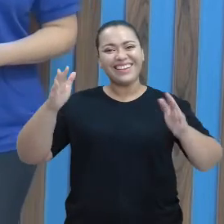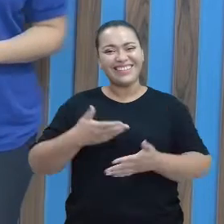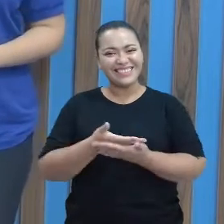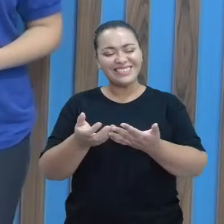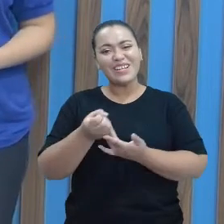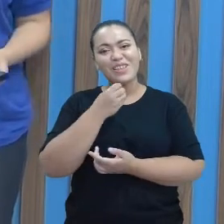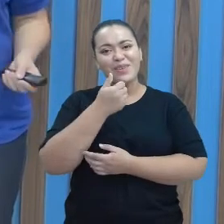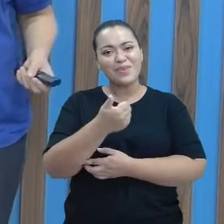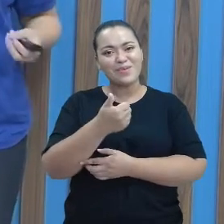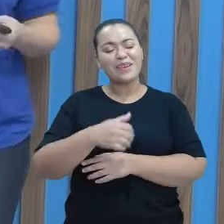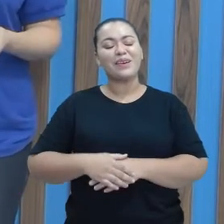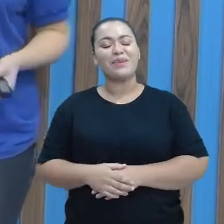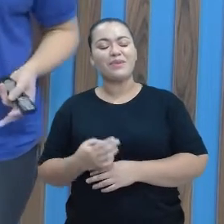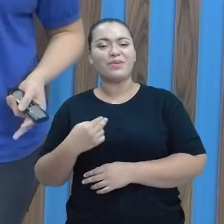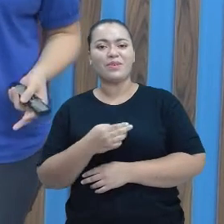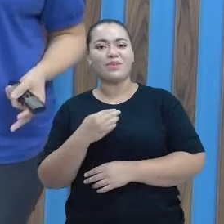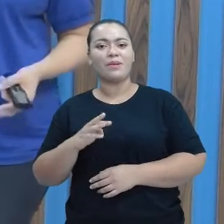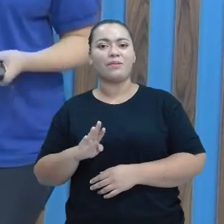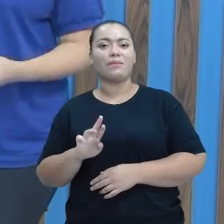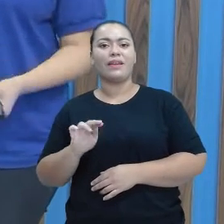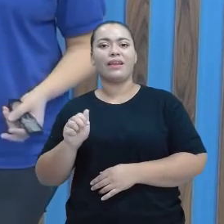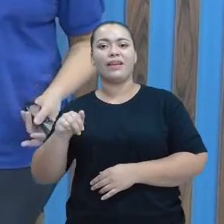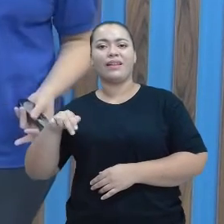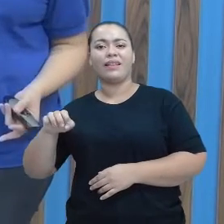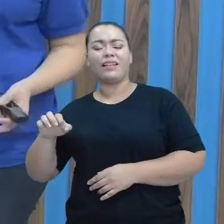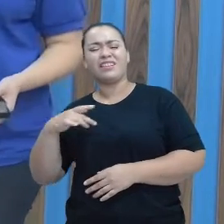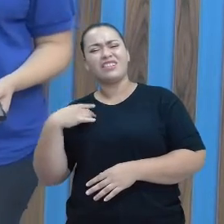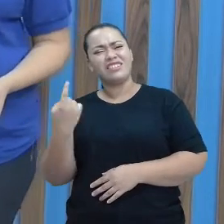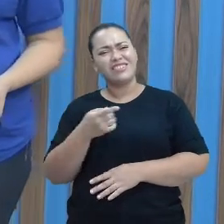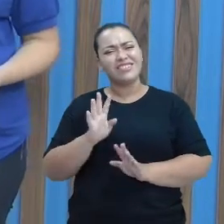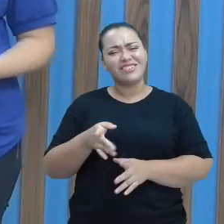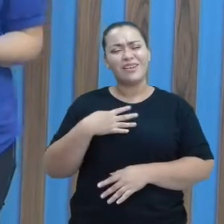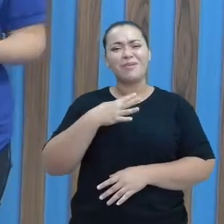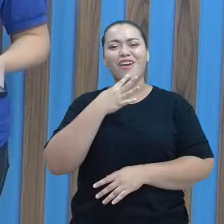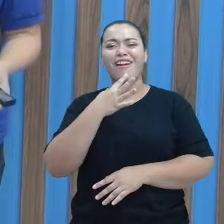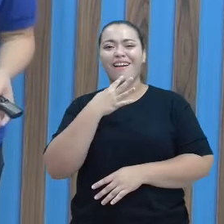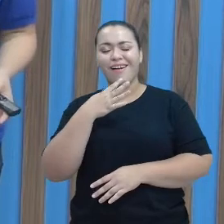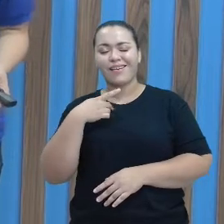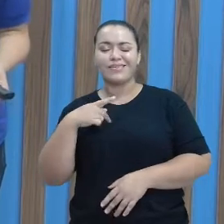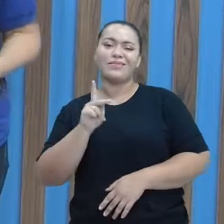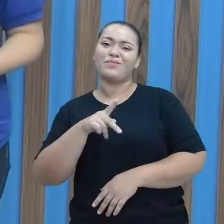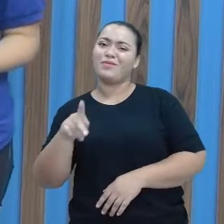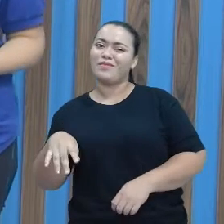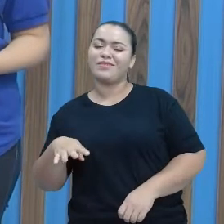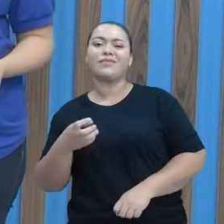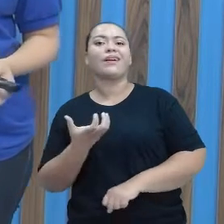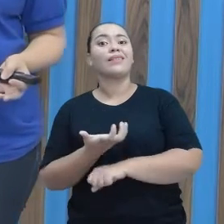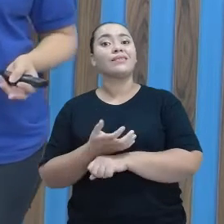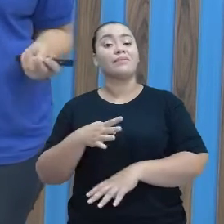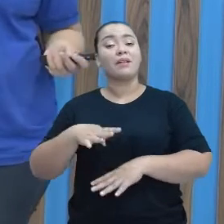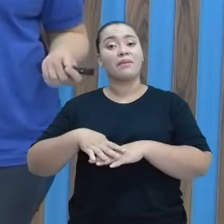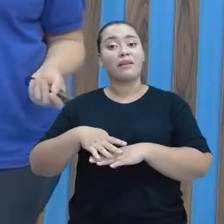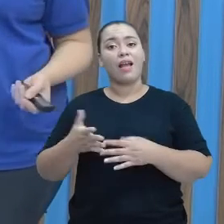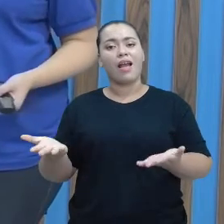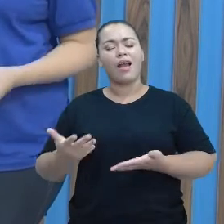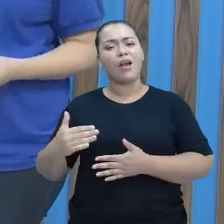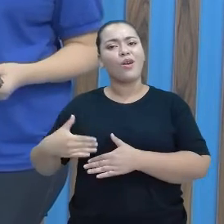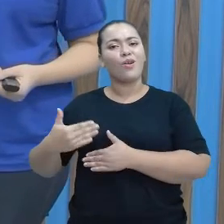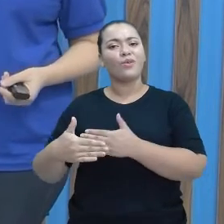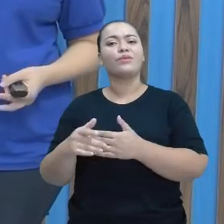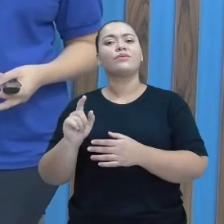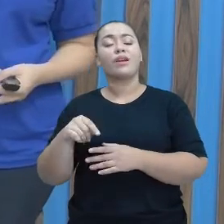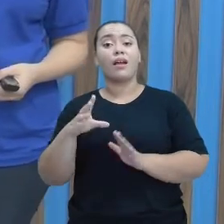pessoal, tudo bem? Me chamo Briane Mourão, vocês já me conhecem daqui, né? Professora de matemática. A gente está dando continuidade